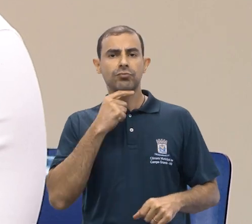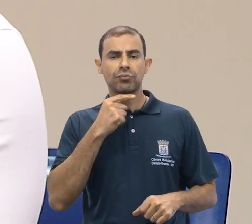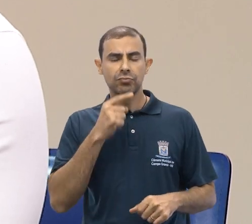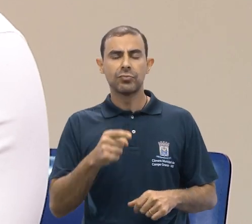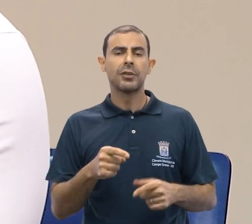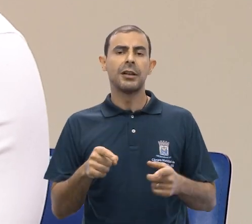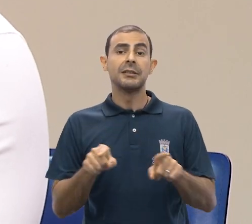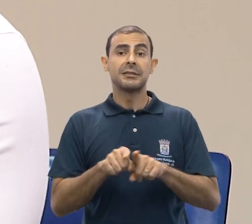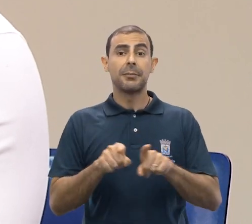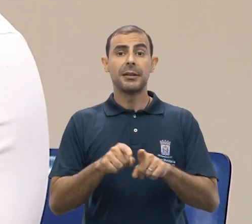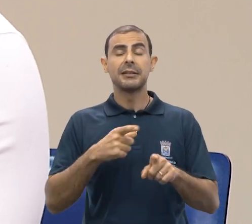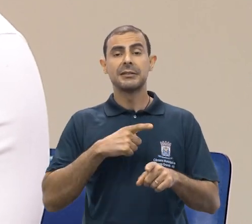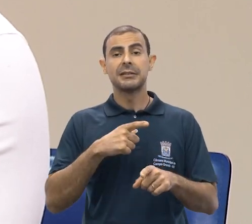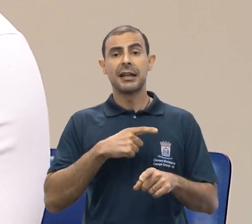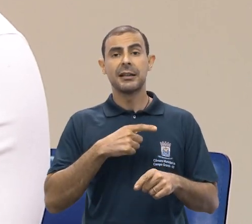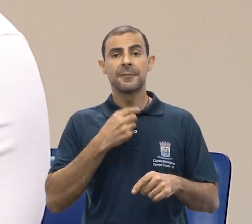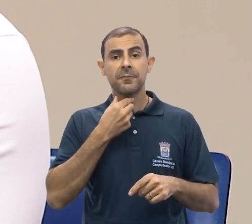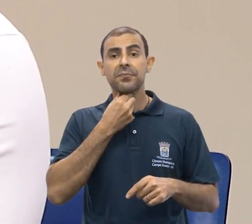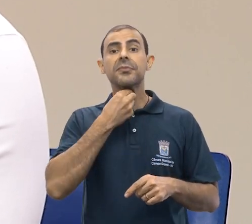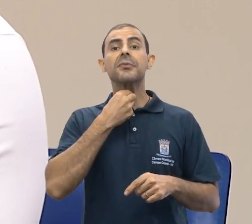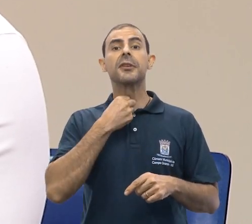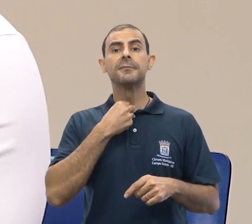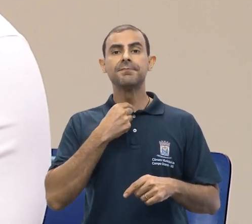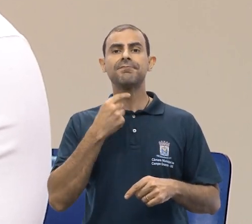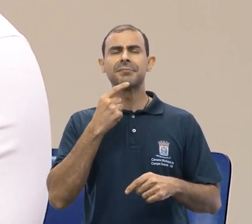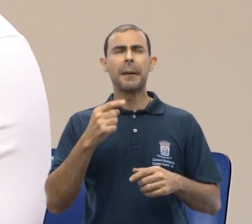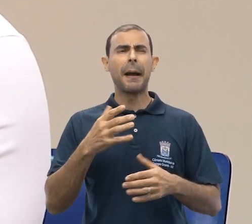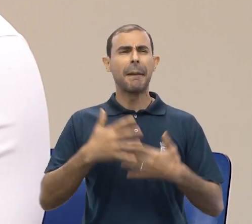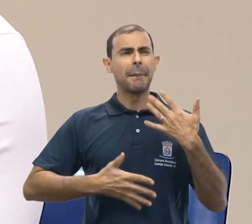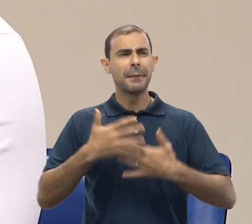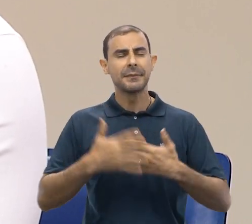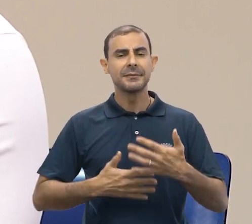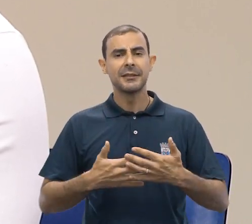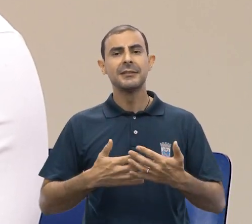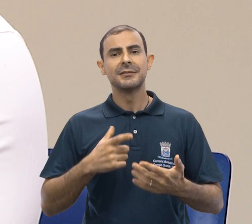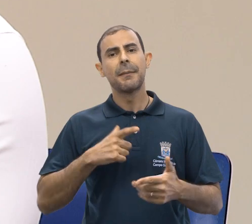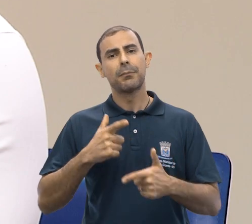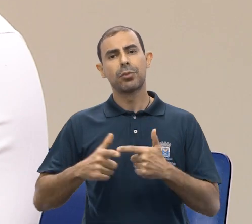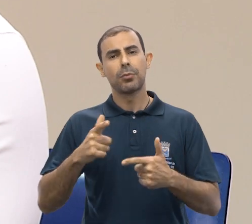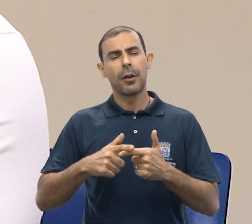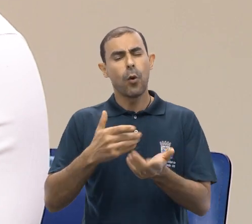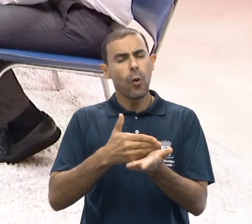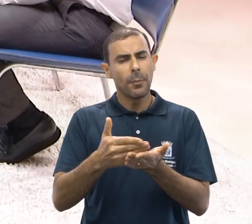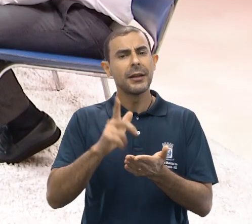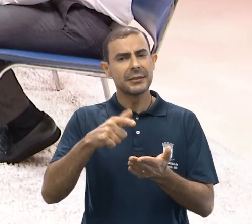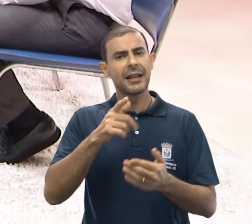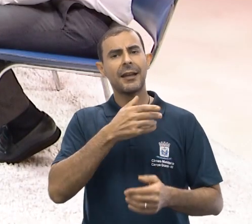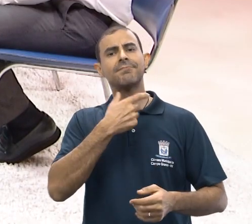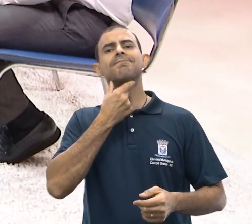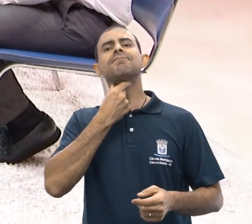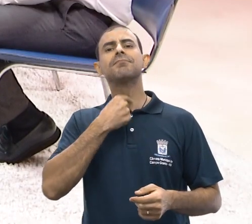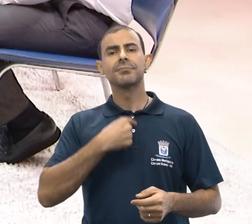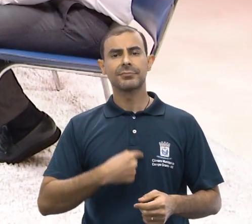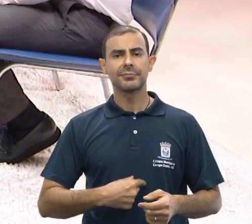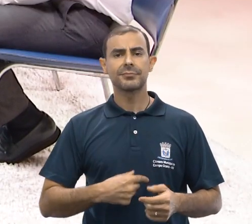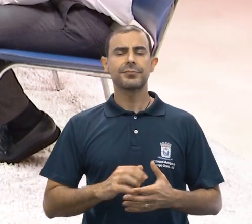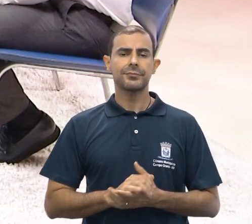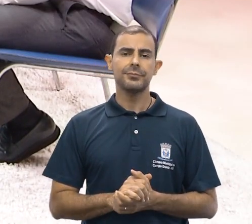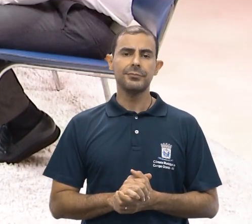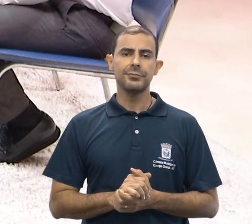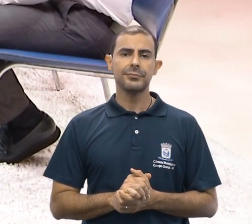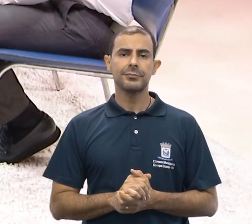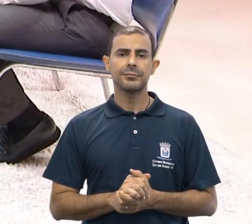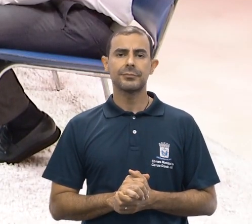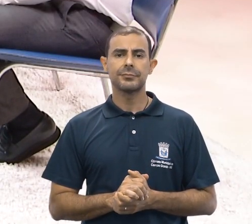engasgo, né, então é muito comum ter sintomas gastrointestinais como primeiros sintomas. Vereador, você estava falando